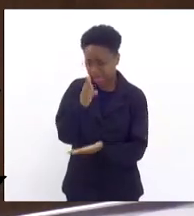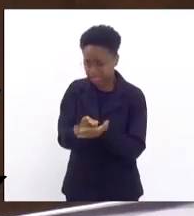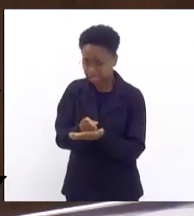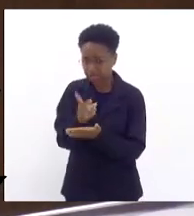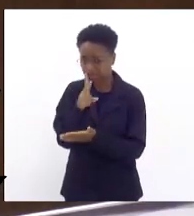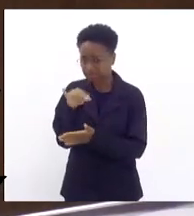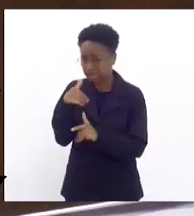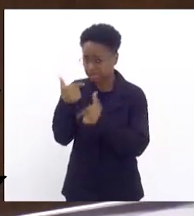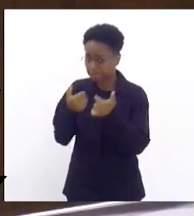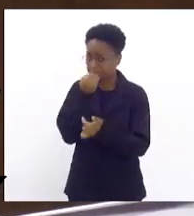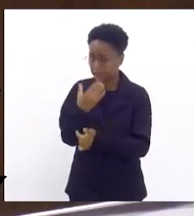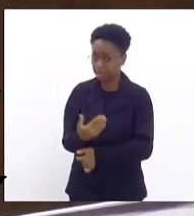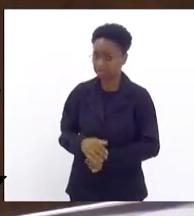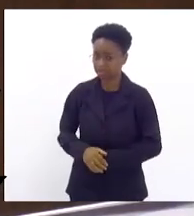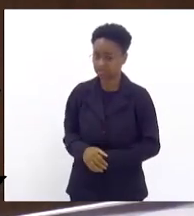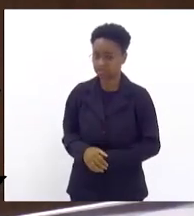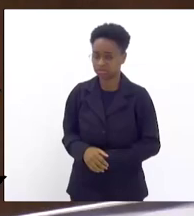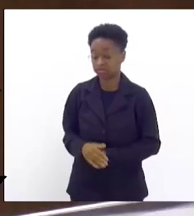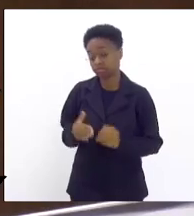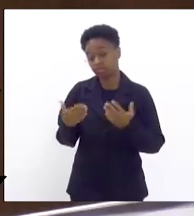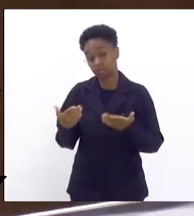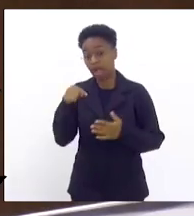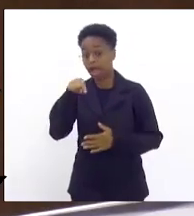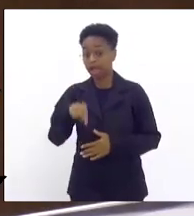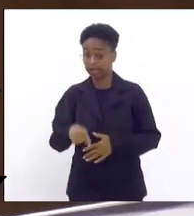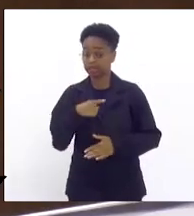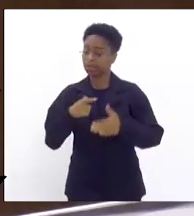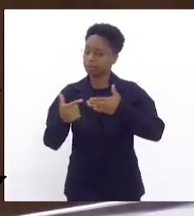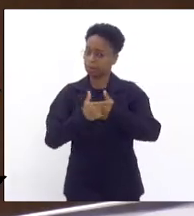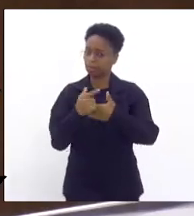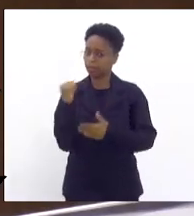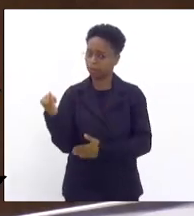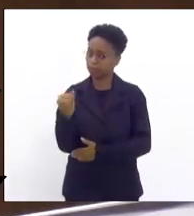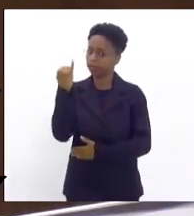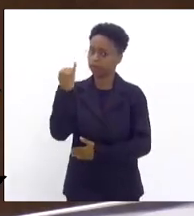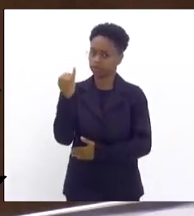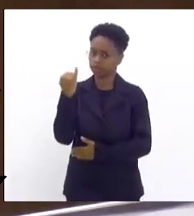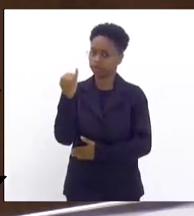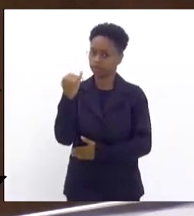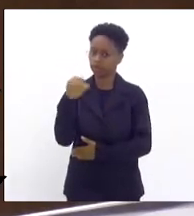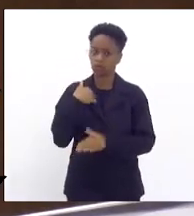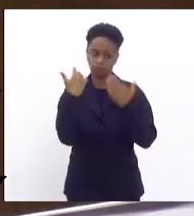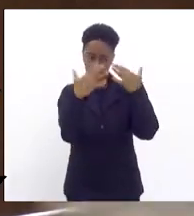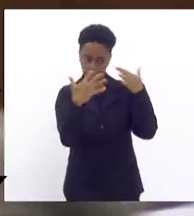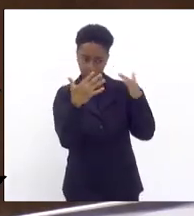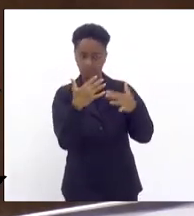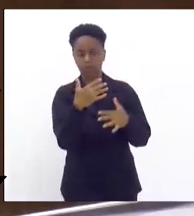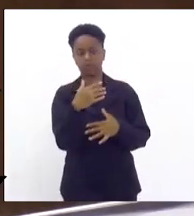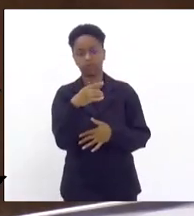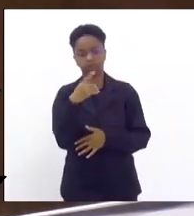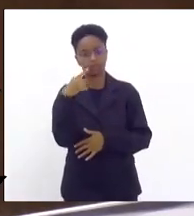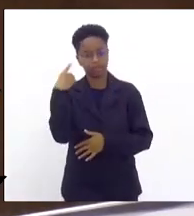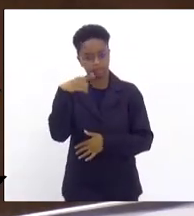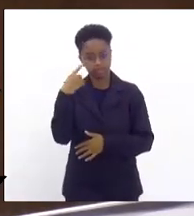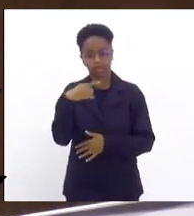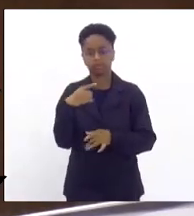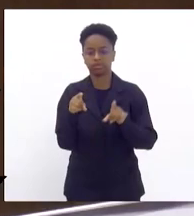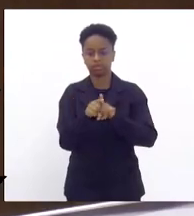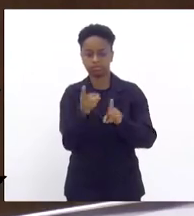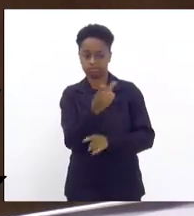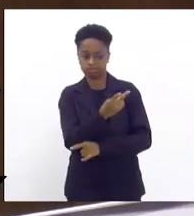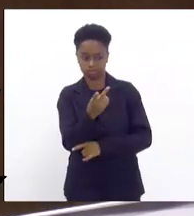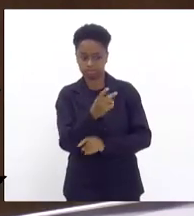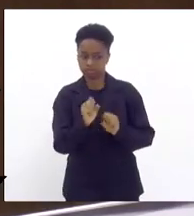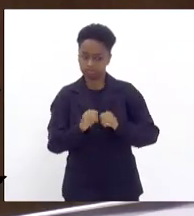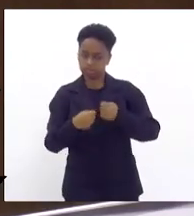ele vai prestar um bom serviço? Então, essa casa tem esse papel fundamental, deputado Jari, quero lhe parabenizar pela condução, deputada Lucinha, que sempre na defesa